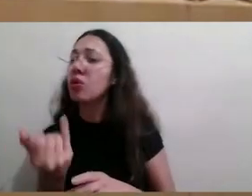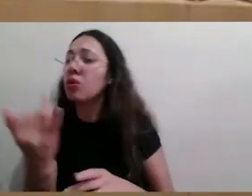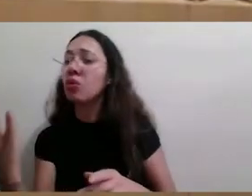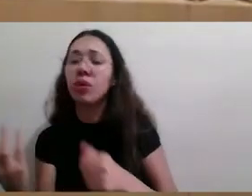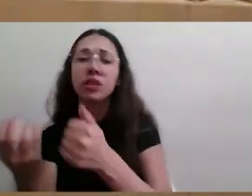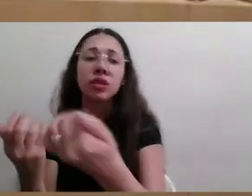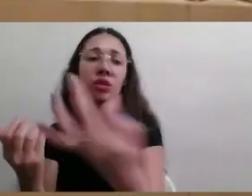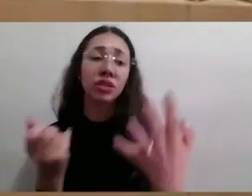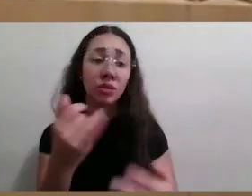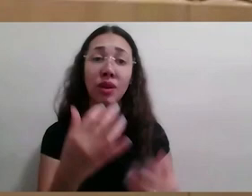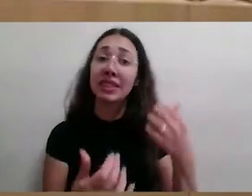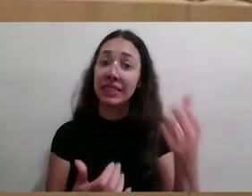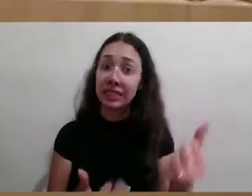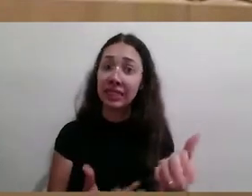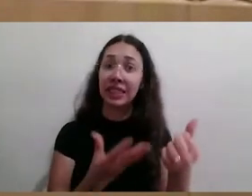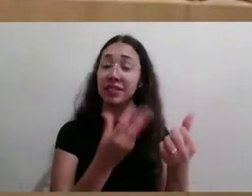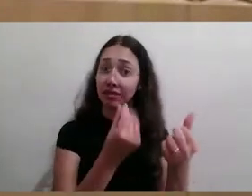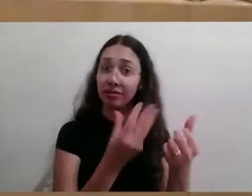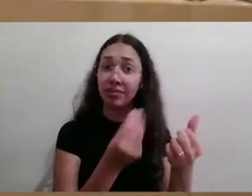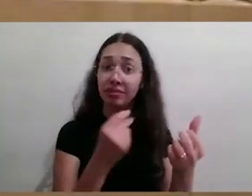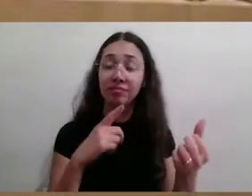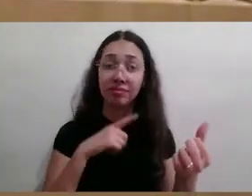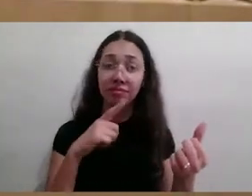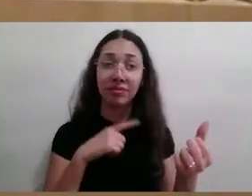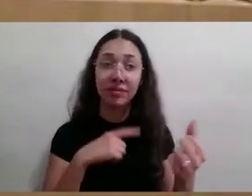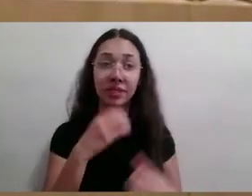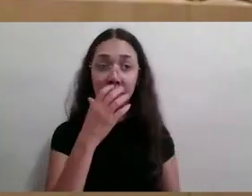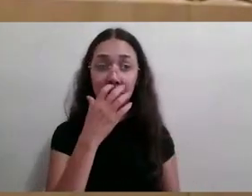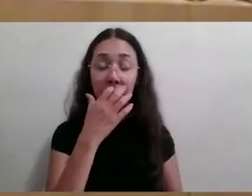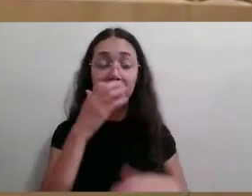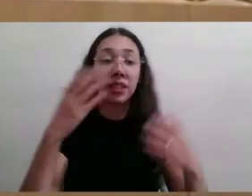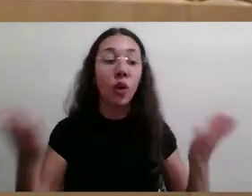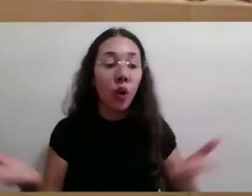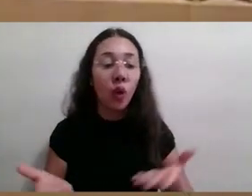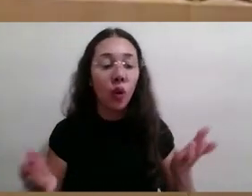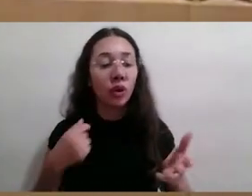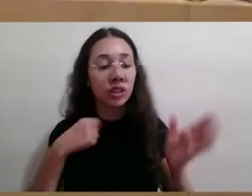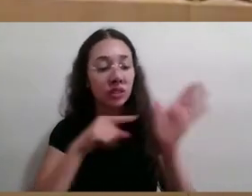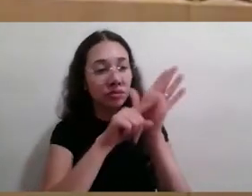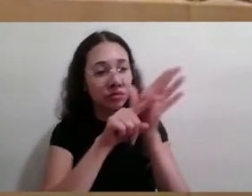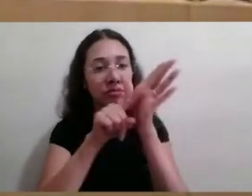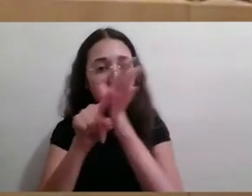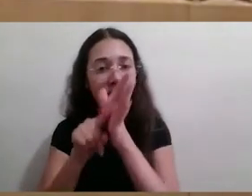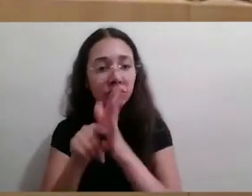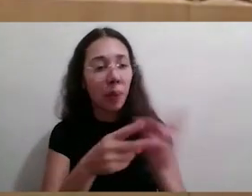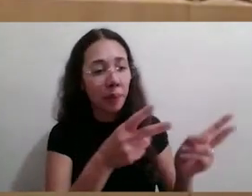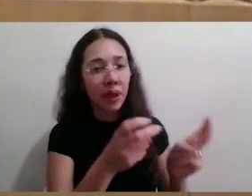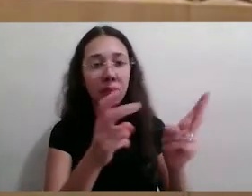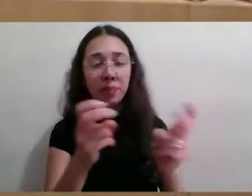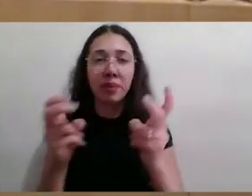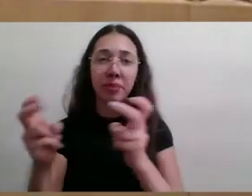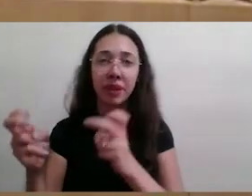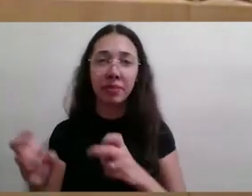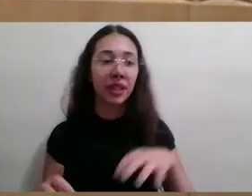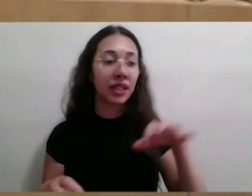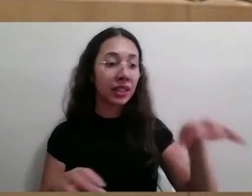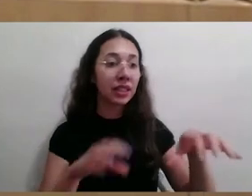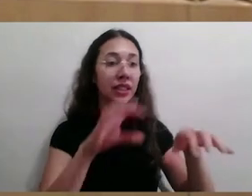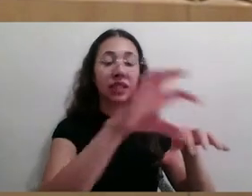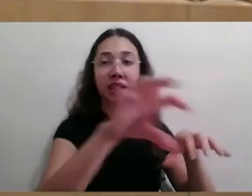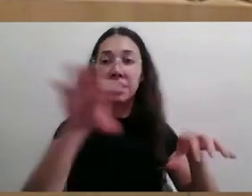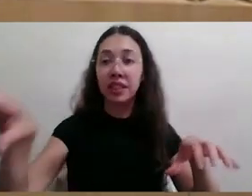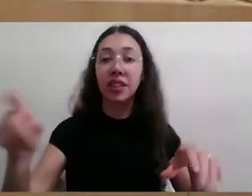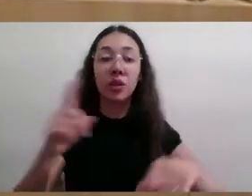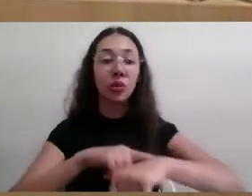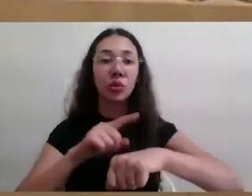critérios. Então, a gente hoje consegue perceber que só tempo para sentença